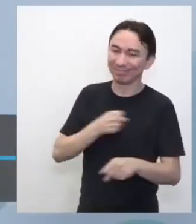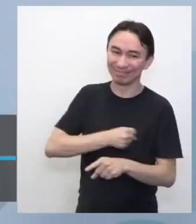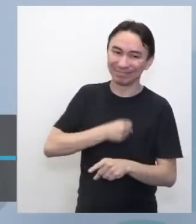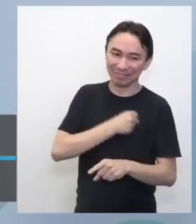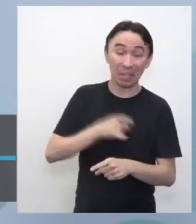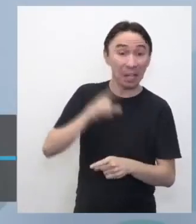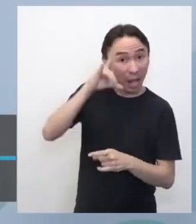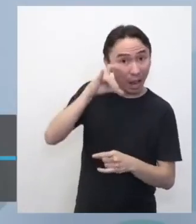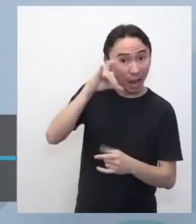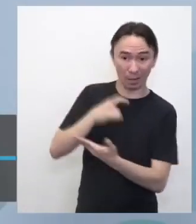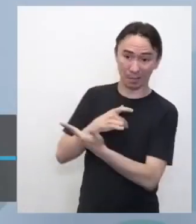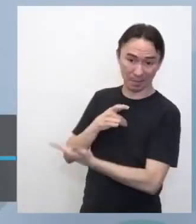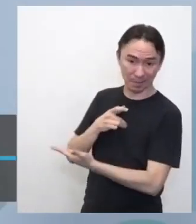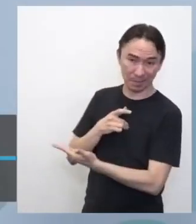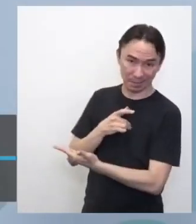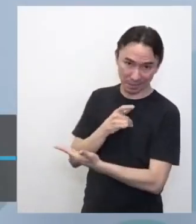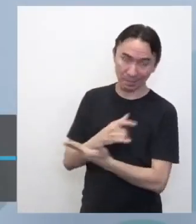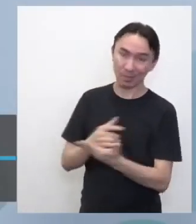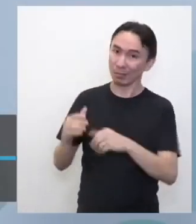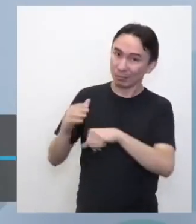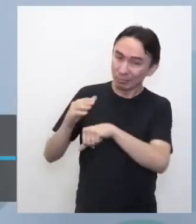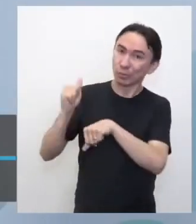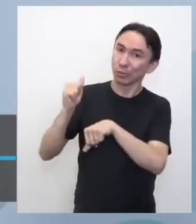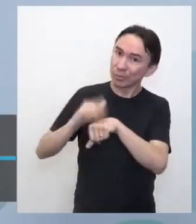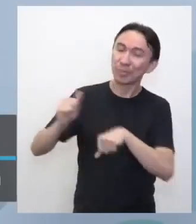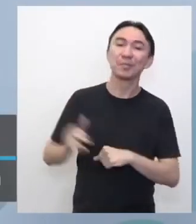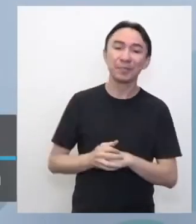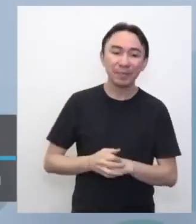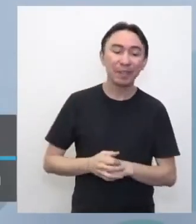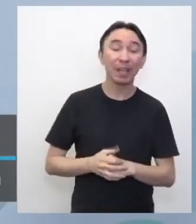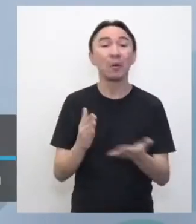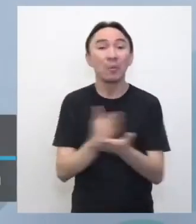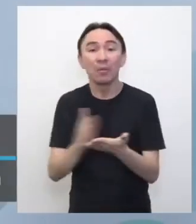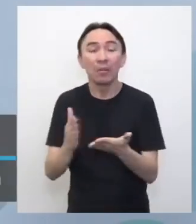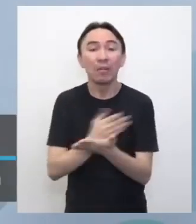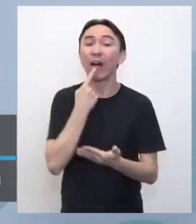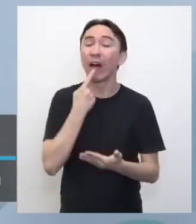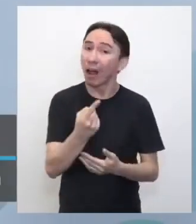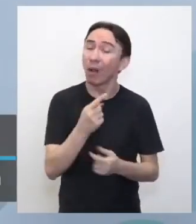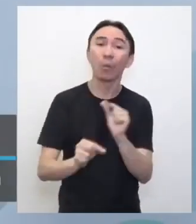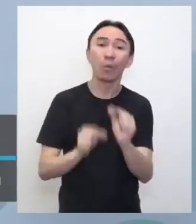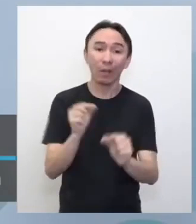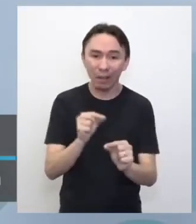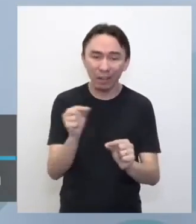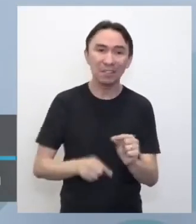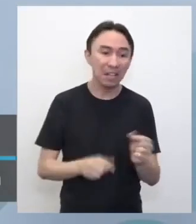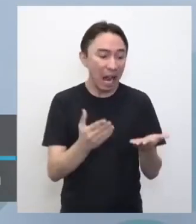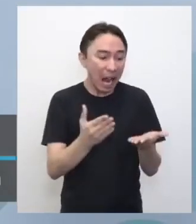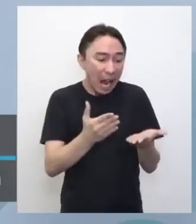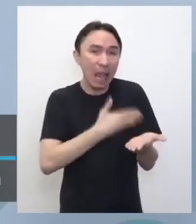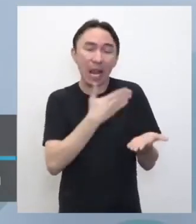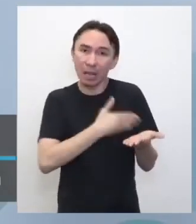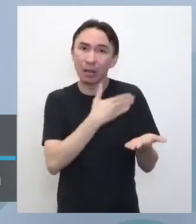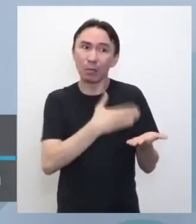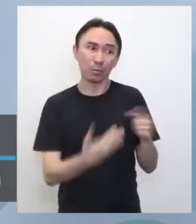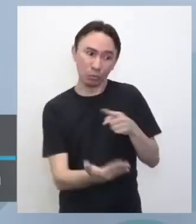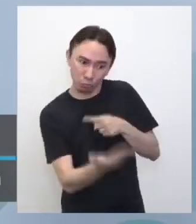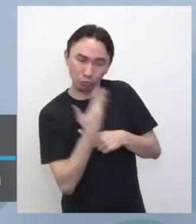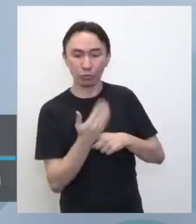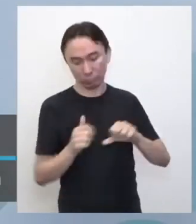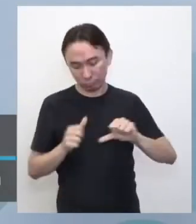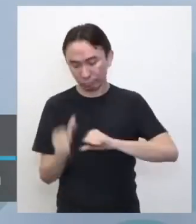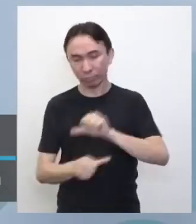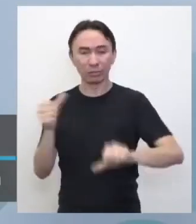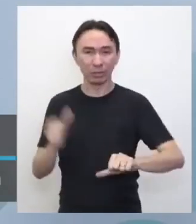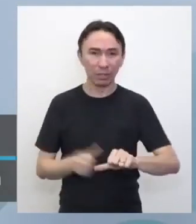pra gente. O pessoal está falando aqui, professor Mauro, que acredita sim na mudança, concorda. Eu não estou vendo ainda nome de aluno, pode mandar, viu, gente, o